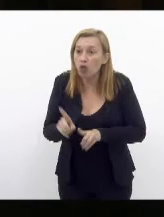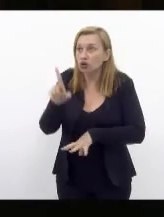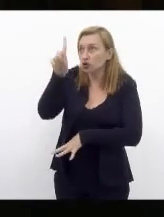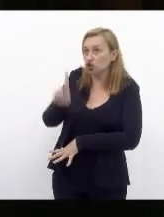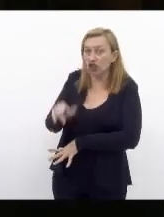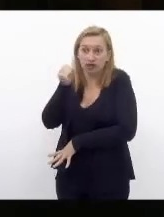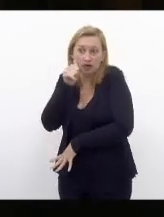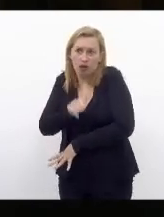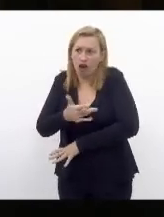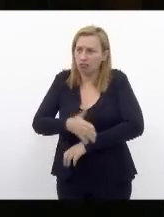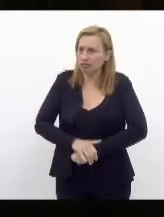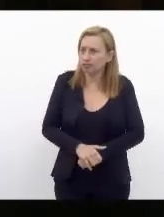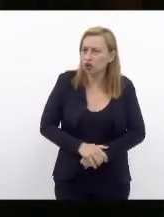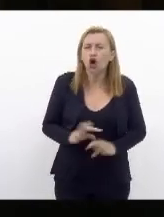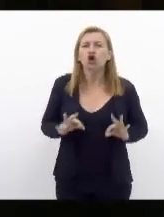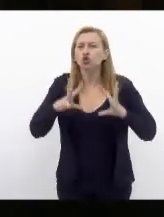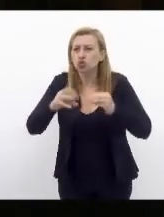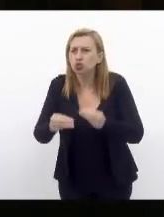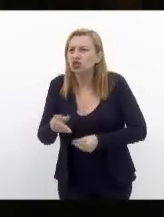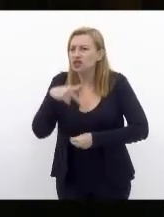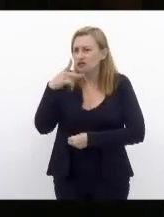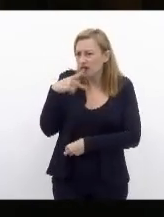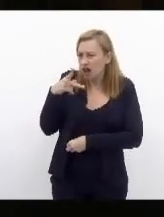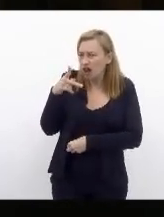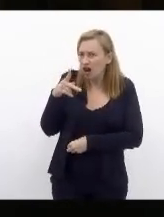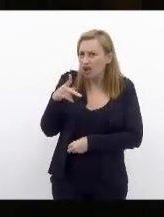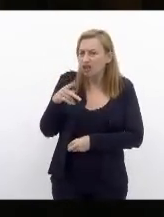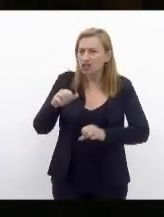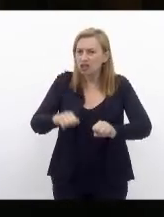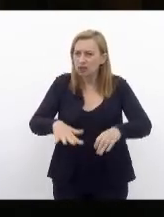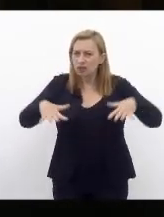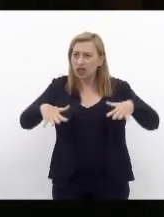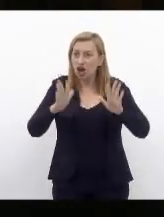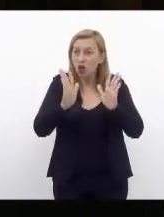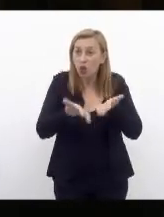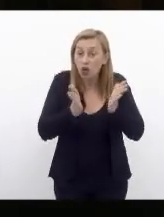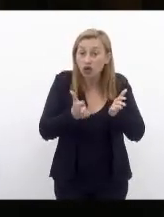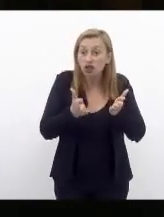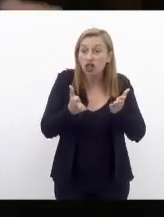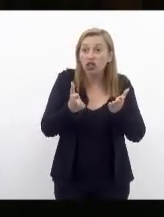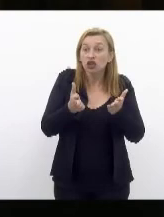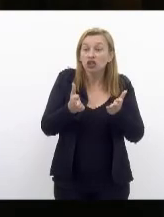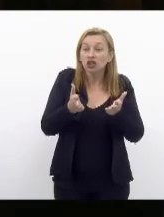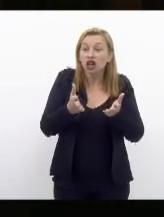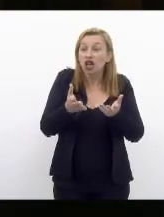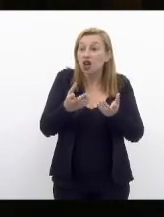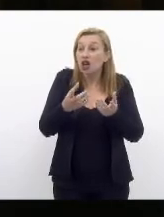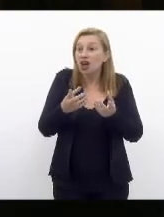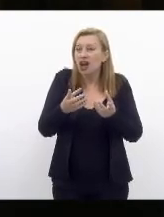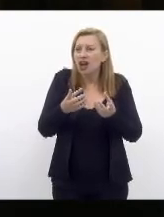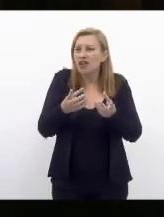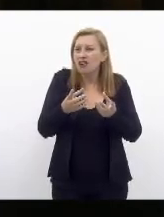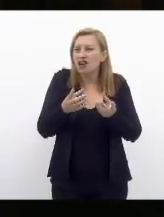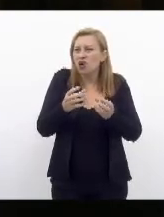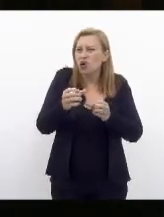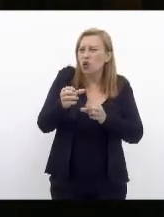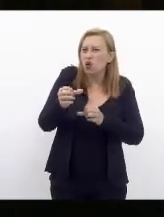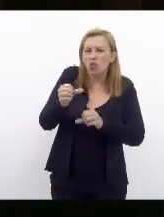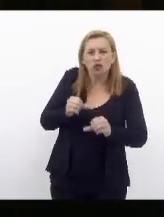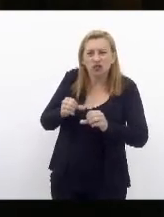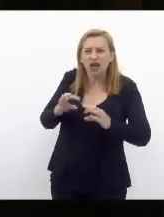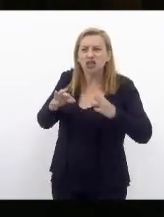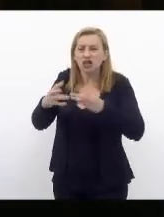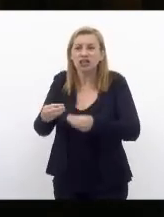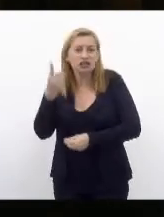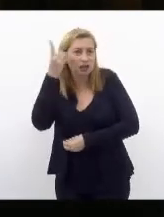das mulheres. Tudo que se fala nesse plenário hoje é absolutamente distorcido. Ora, se o deputado